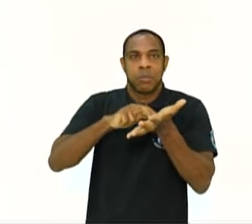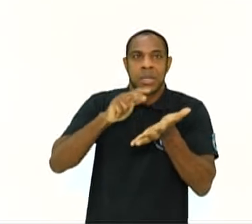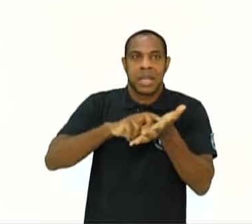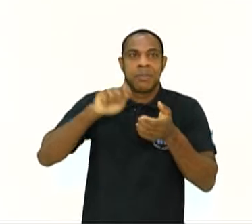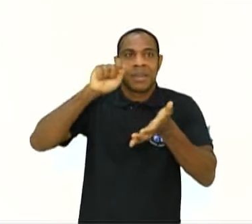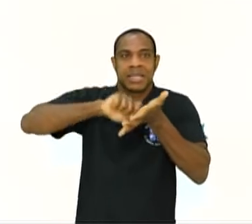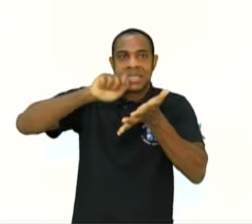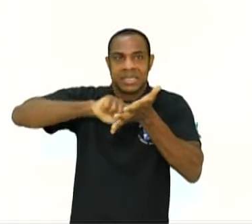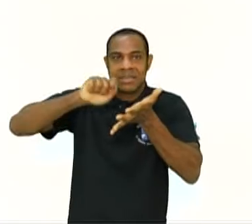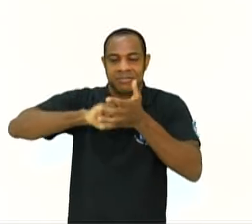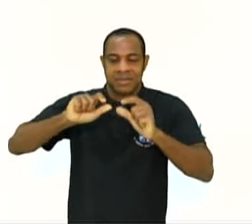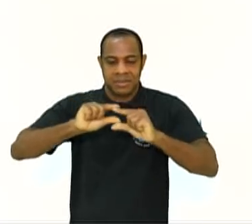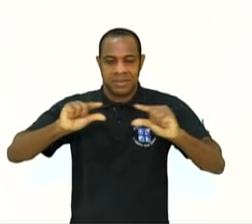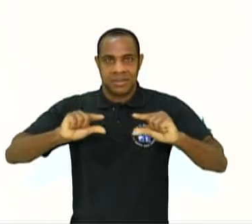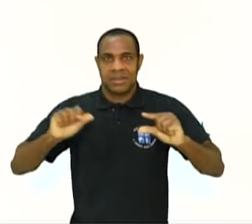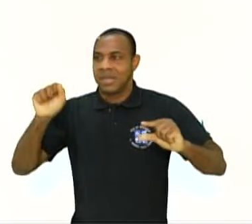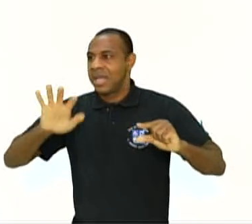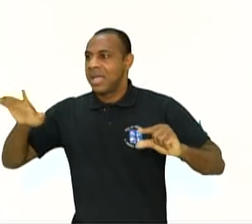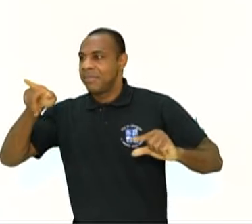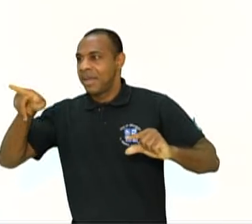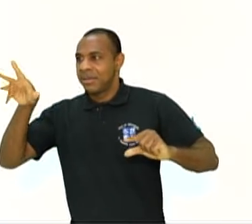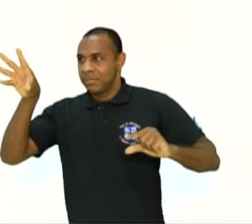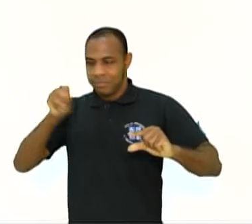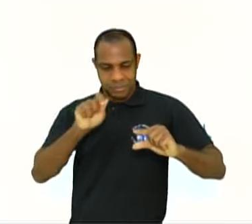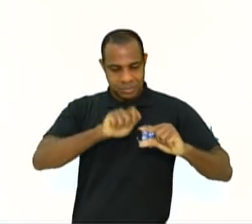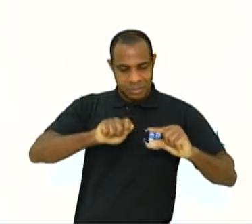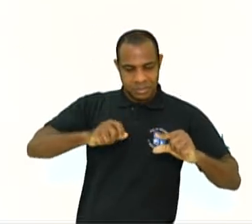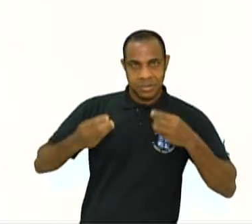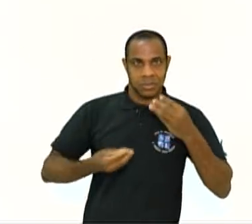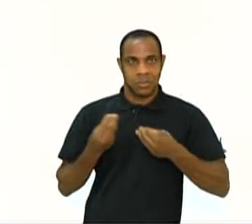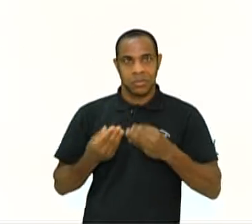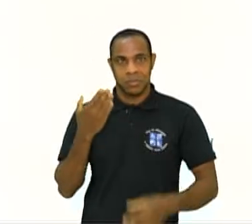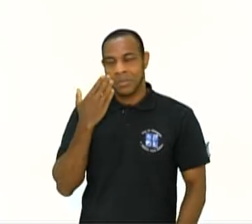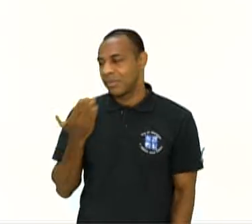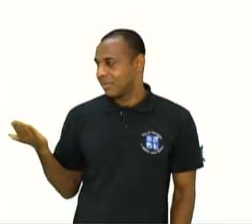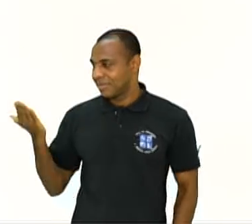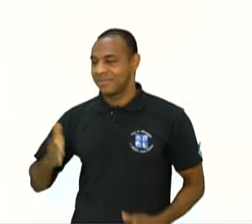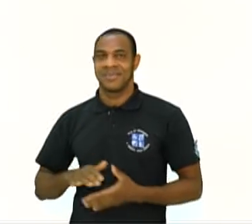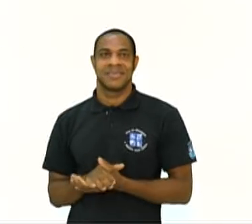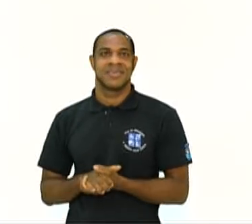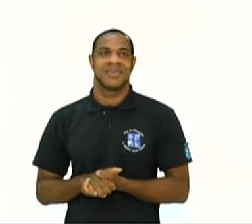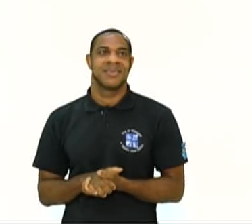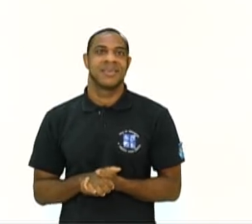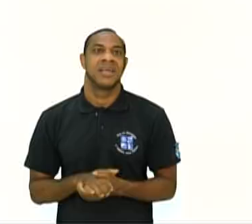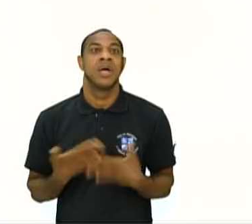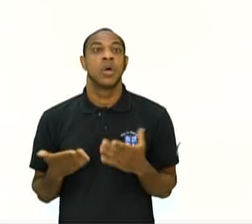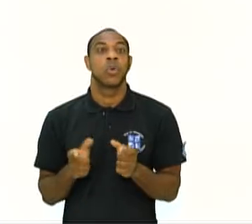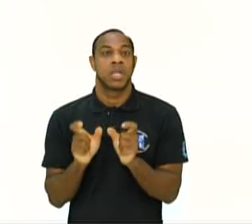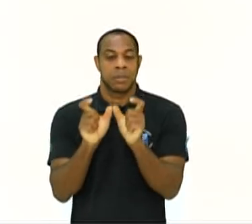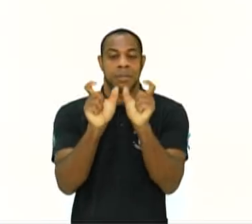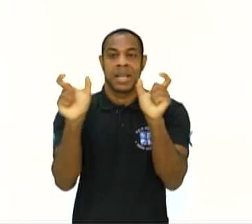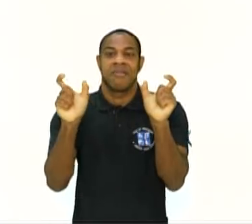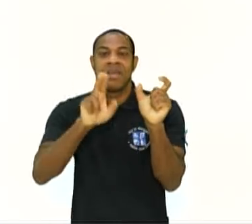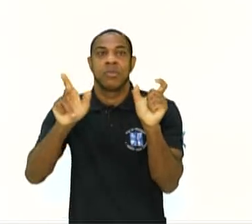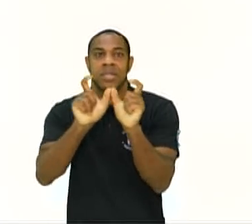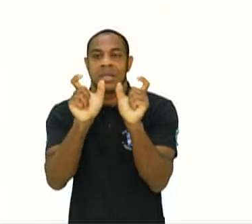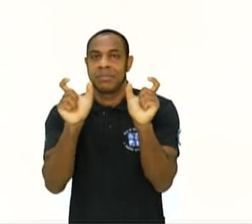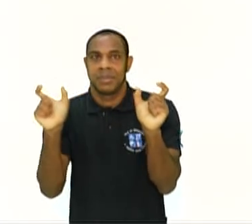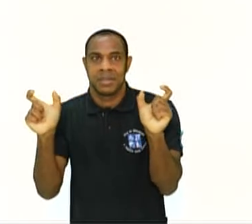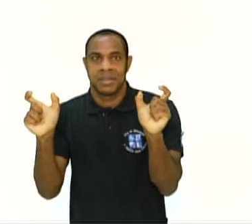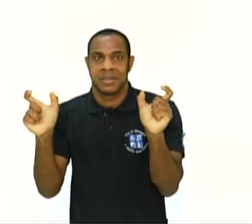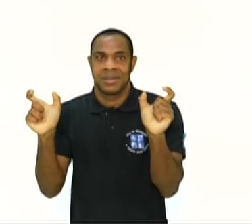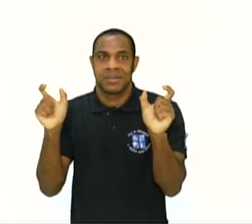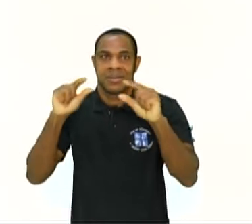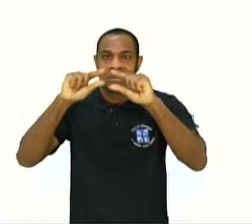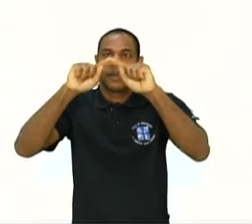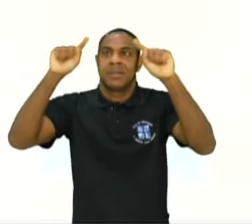at the picture and complete its description. Use these words. Quais as palavras que vocês vão usar? Black